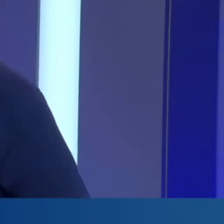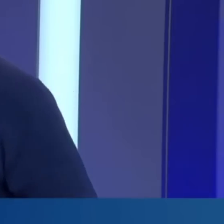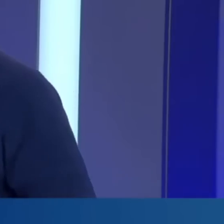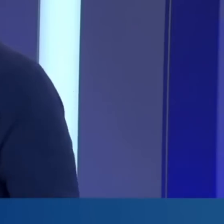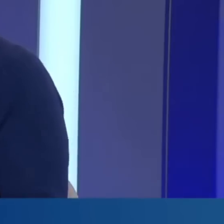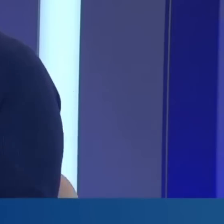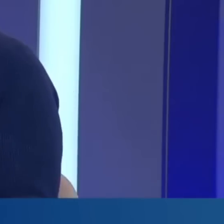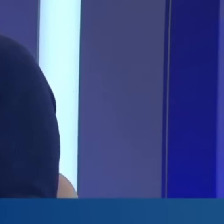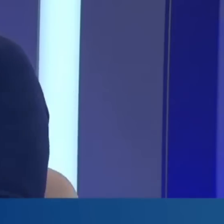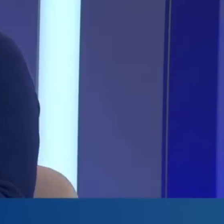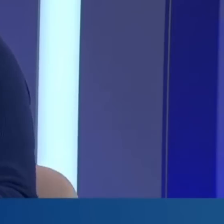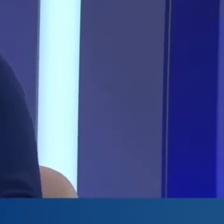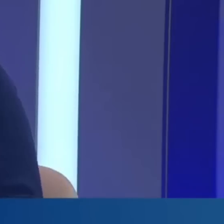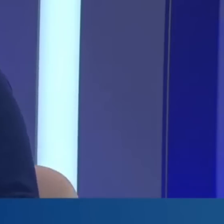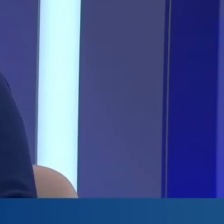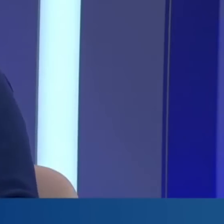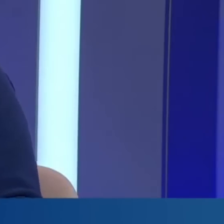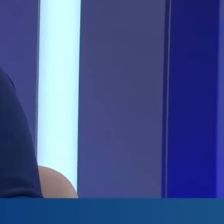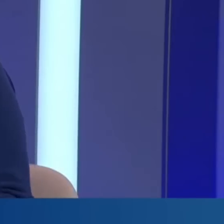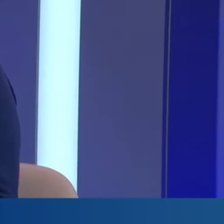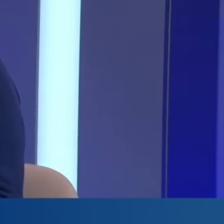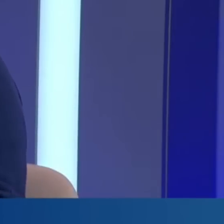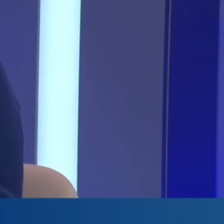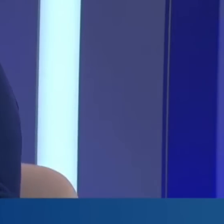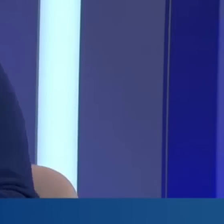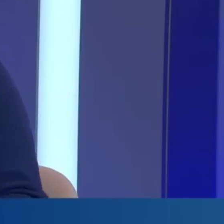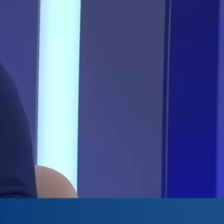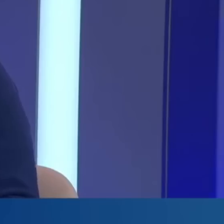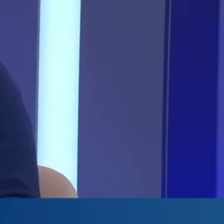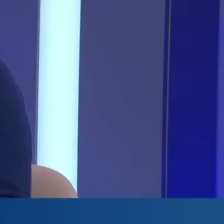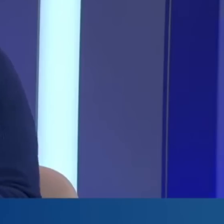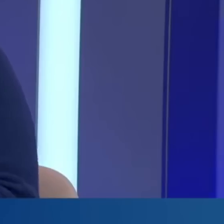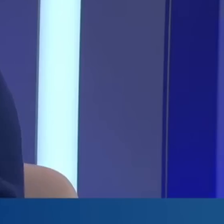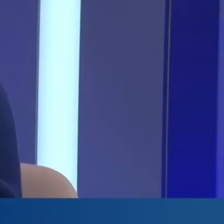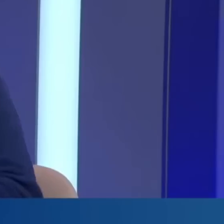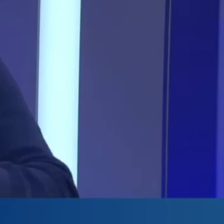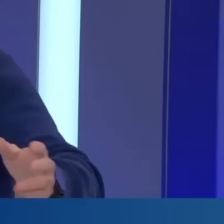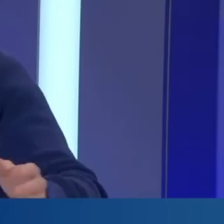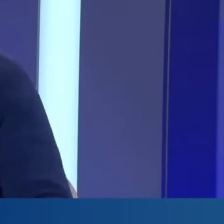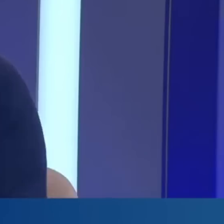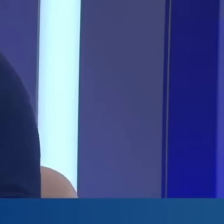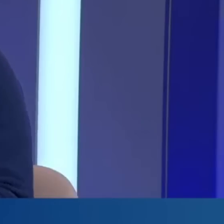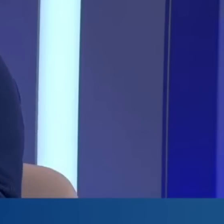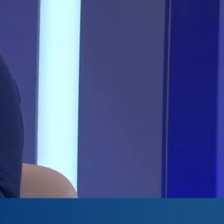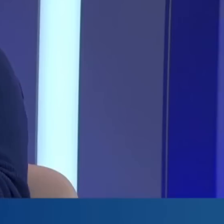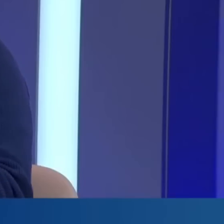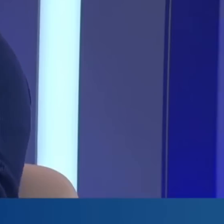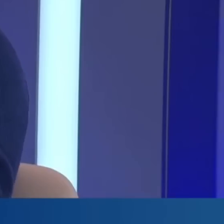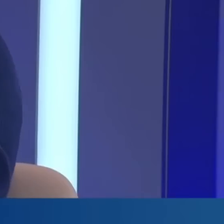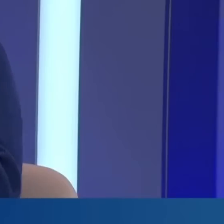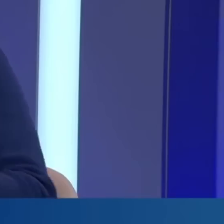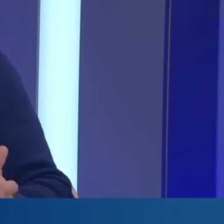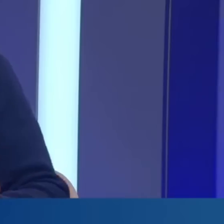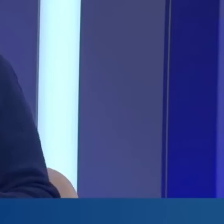resolver logo o teu problema. Pô, o Brasil tem um monte de remédio. E no, dependendo do momento que ele está passando, pô, é esse remédio aqui, ou é aquele. Pô, vamos,